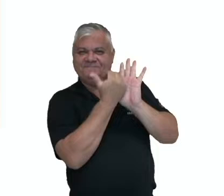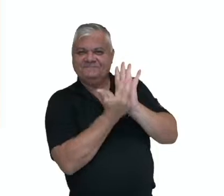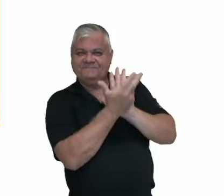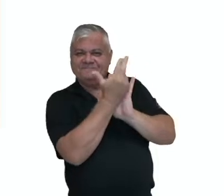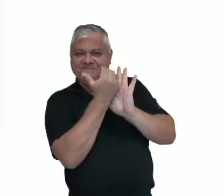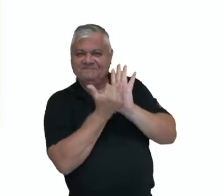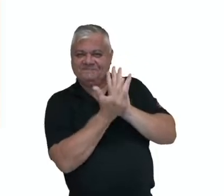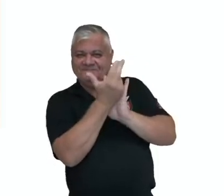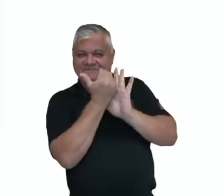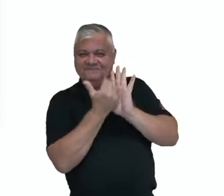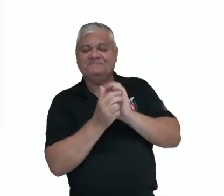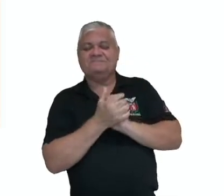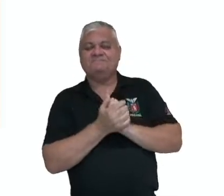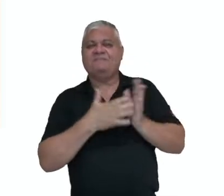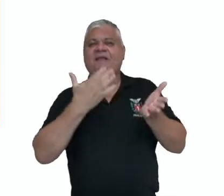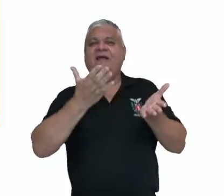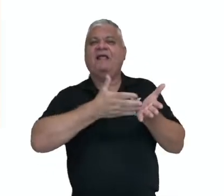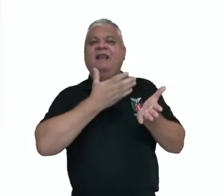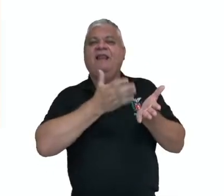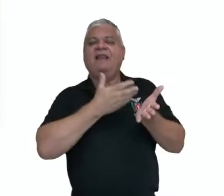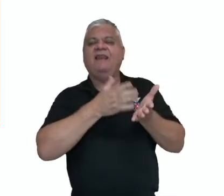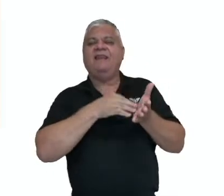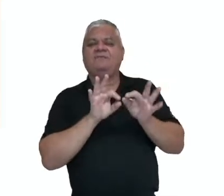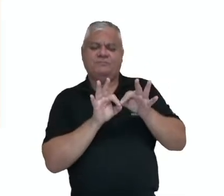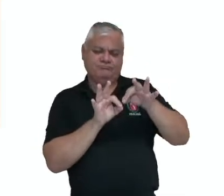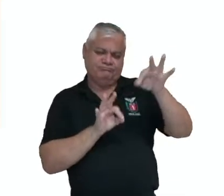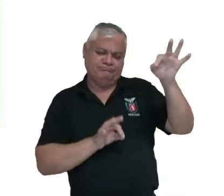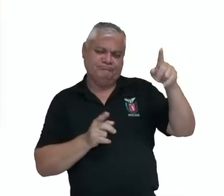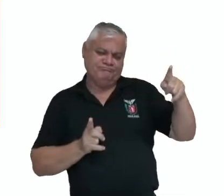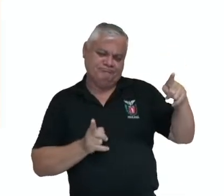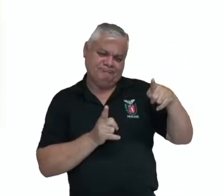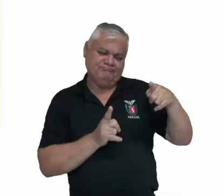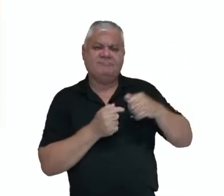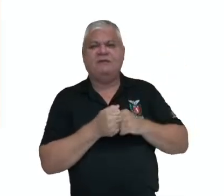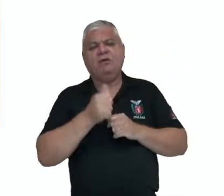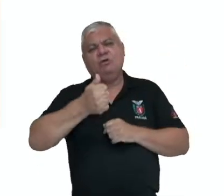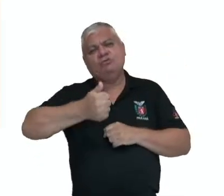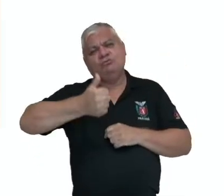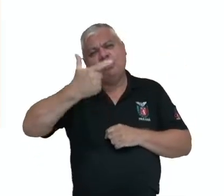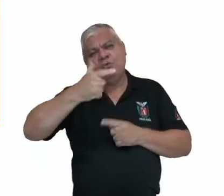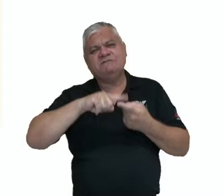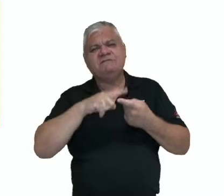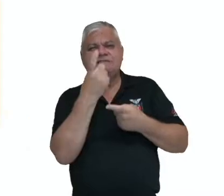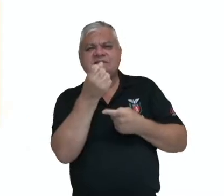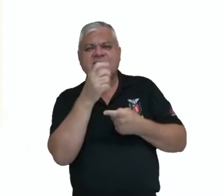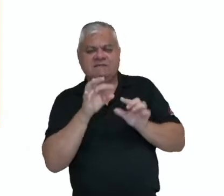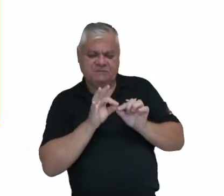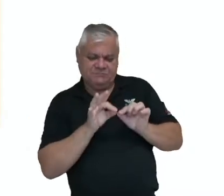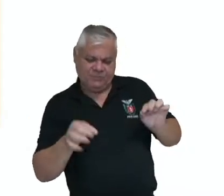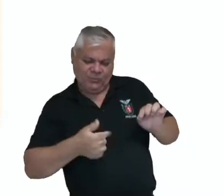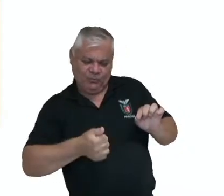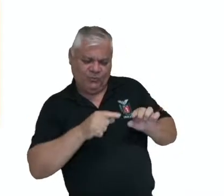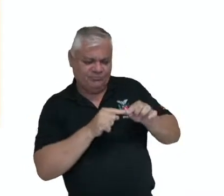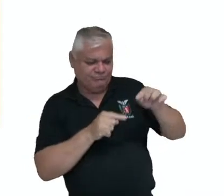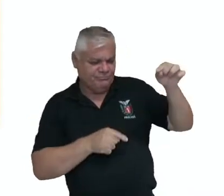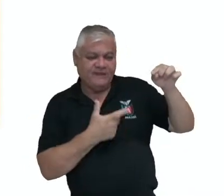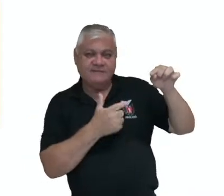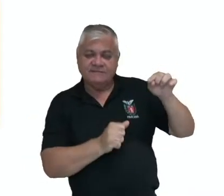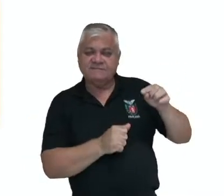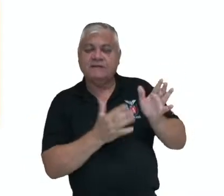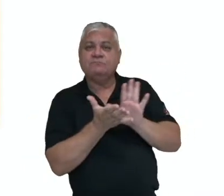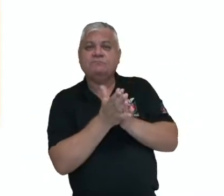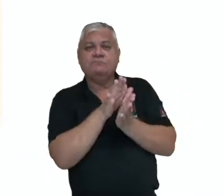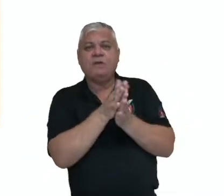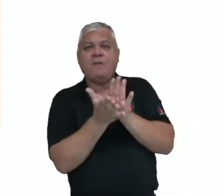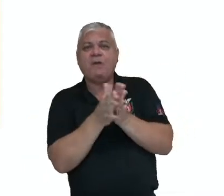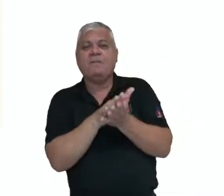cordel. Os folhetos de cordel medem cerca de 12 por 16 centímetros. E como são folhas dobradas, tem